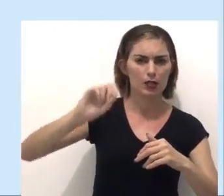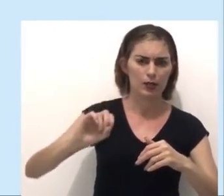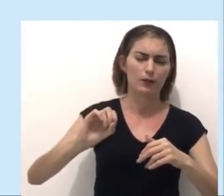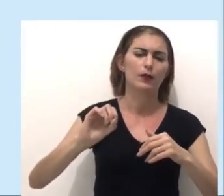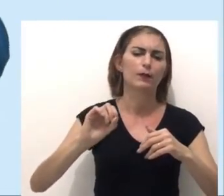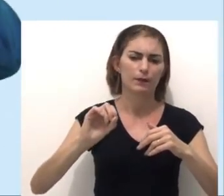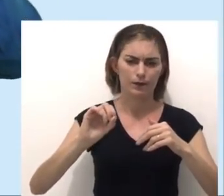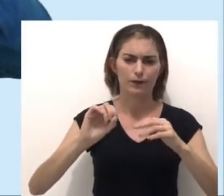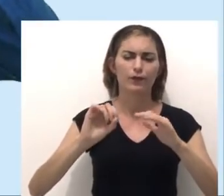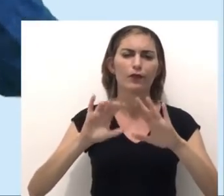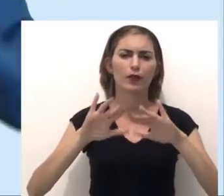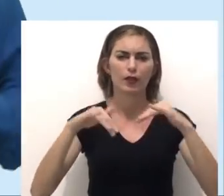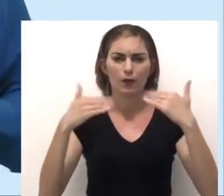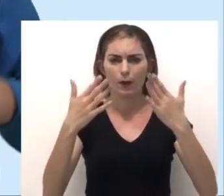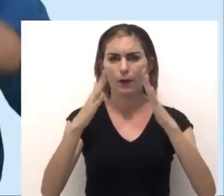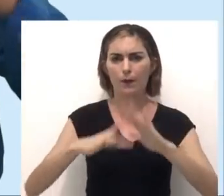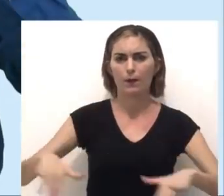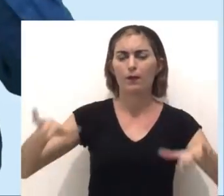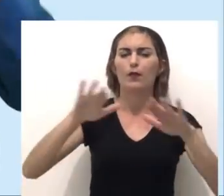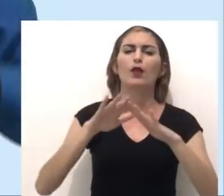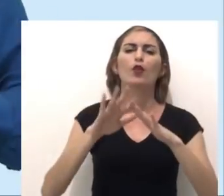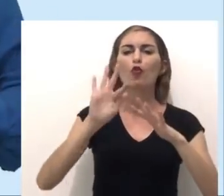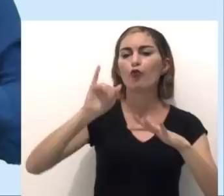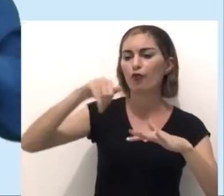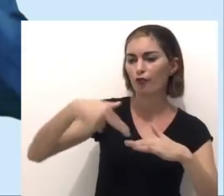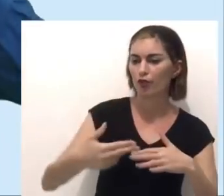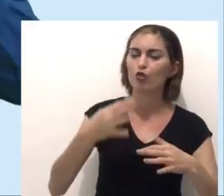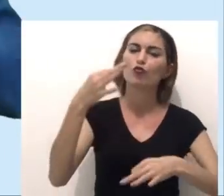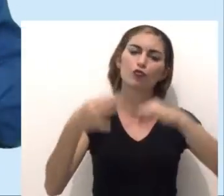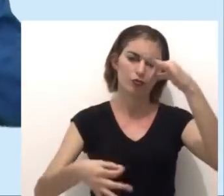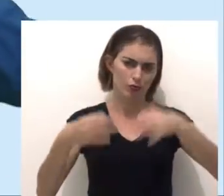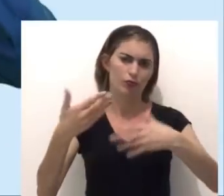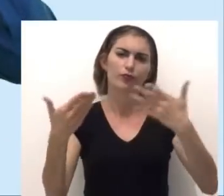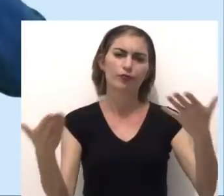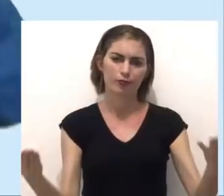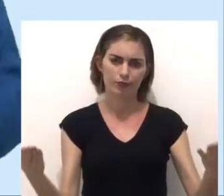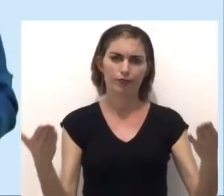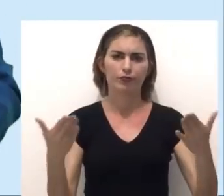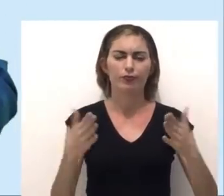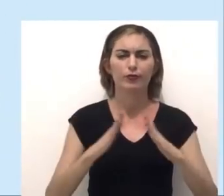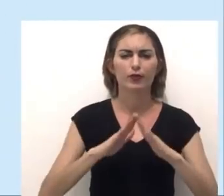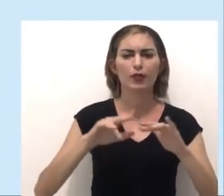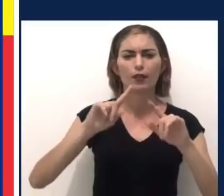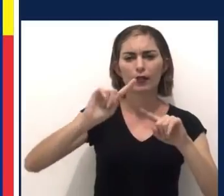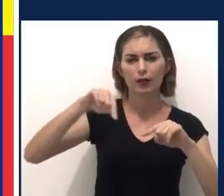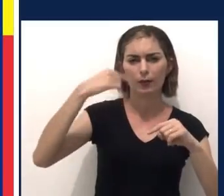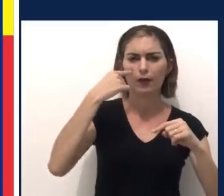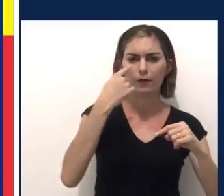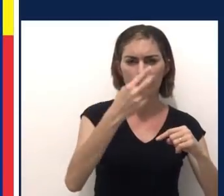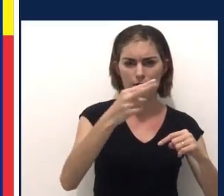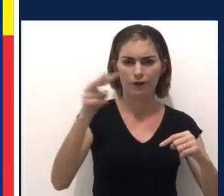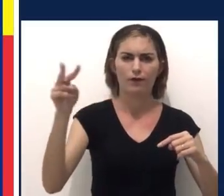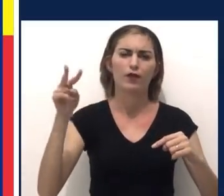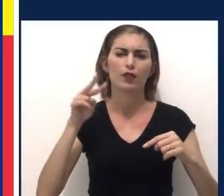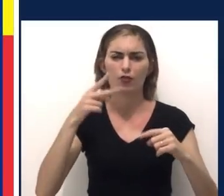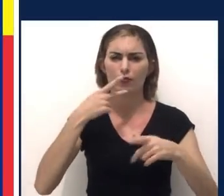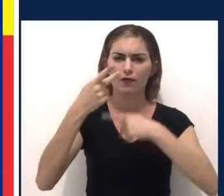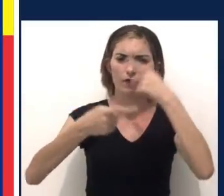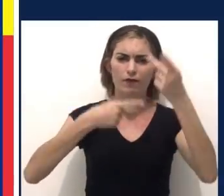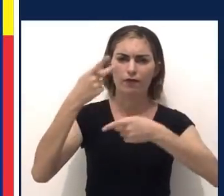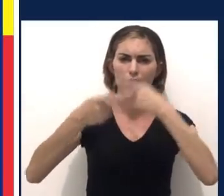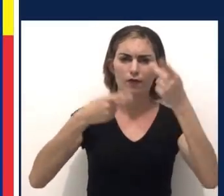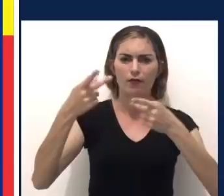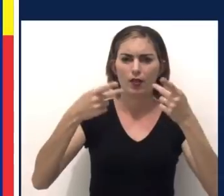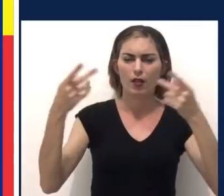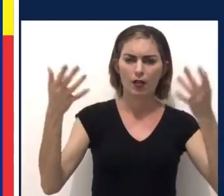fins justificam os meios para o rei. Aí vem Jean Baudin,